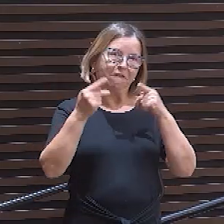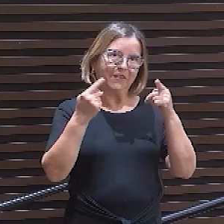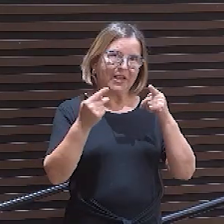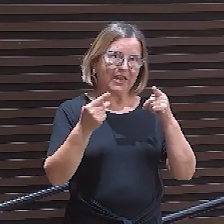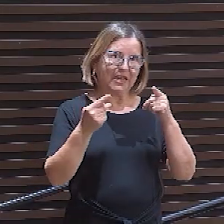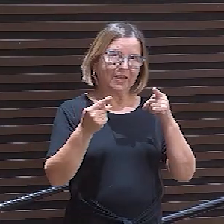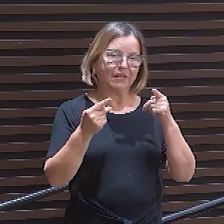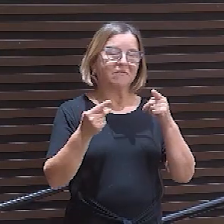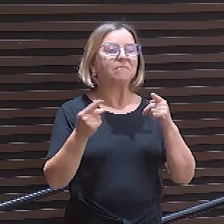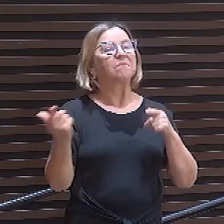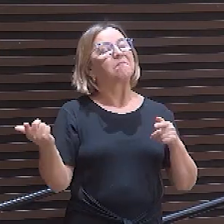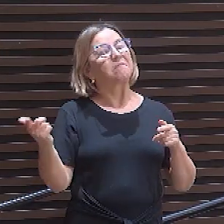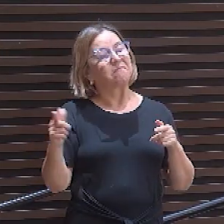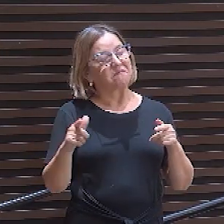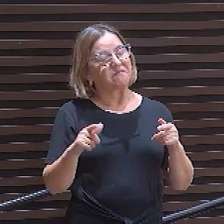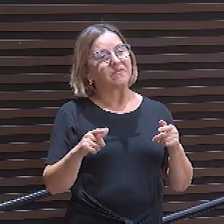são